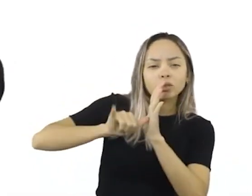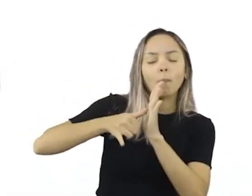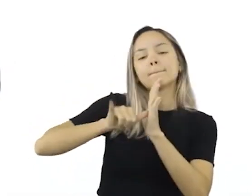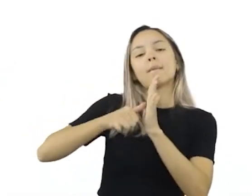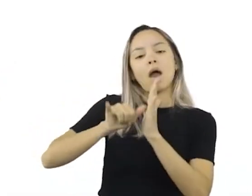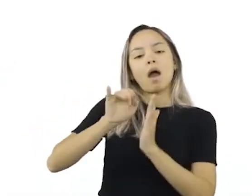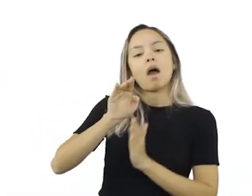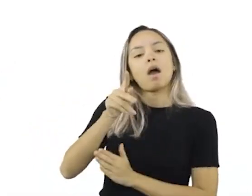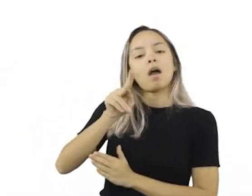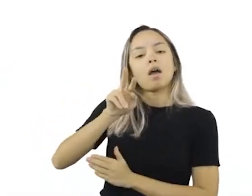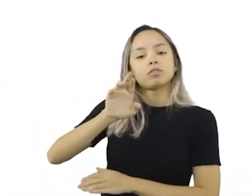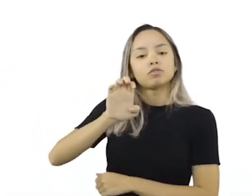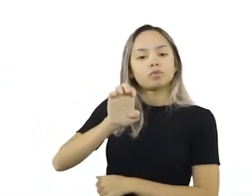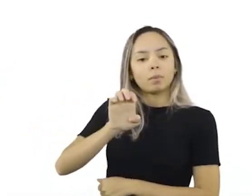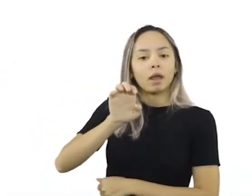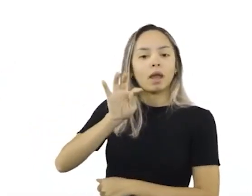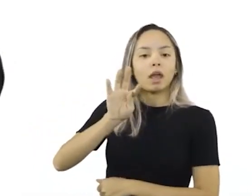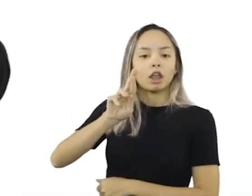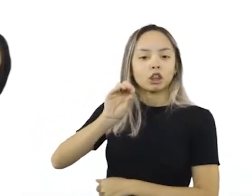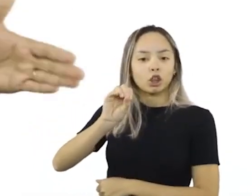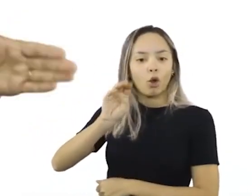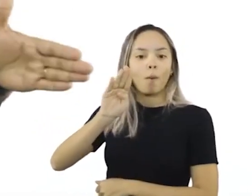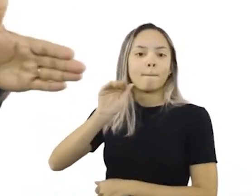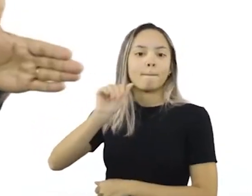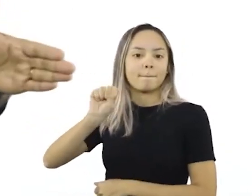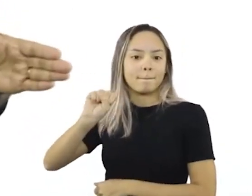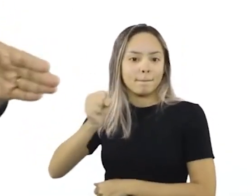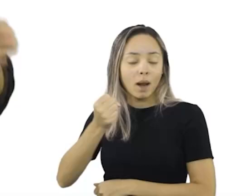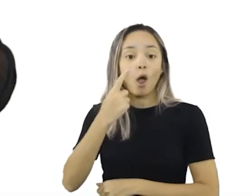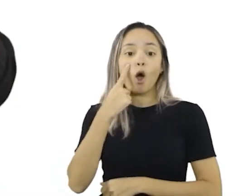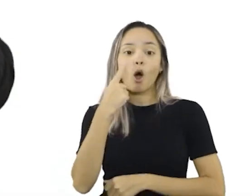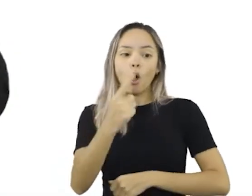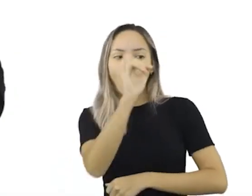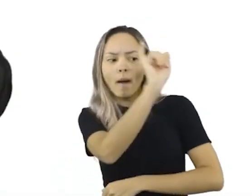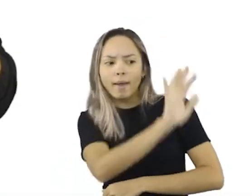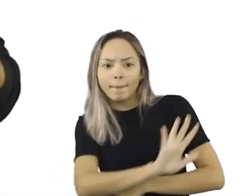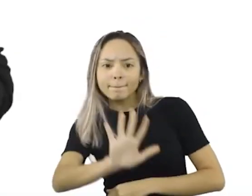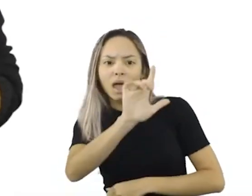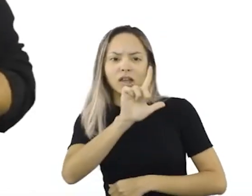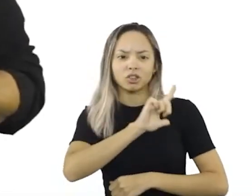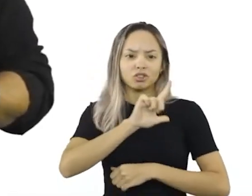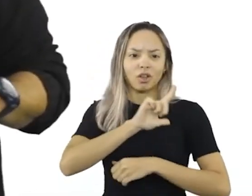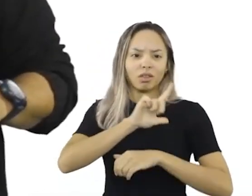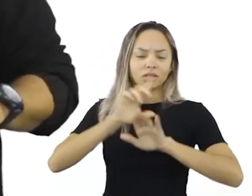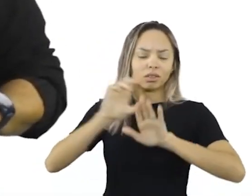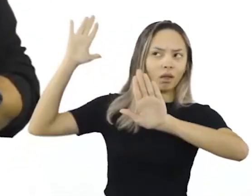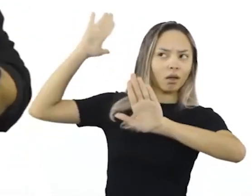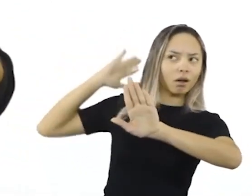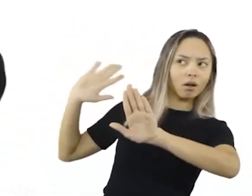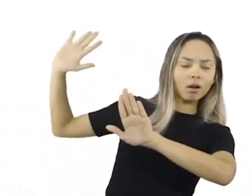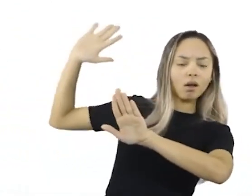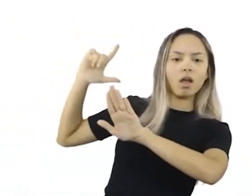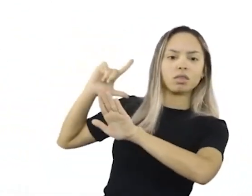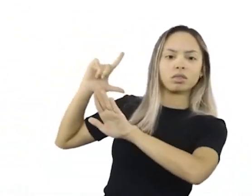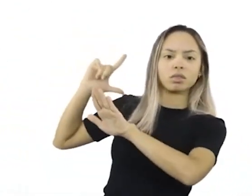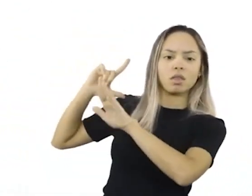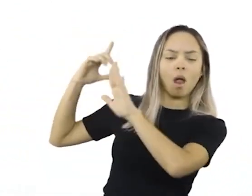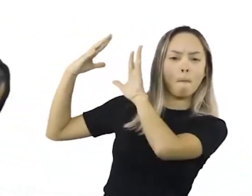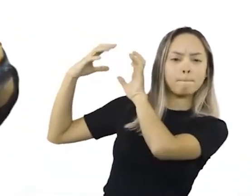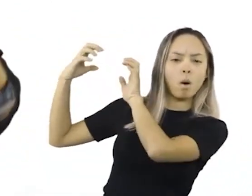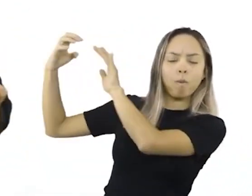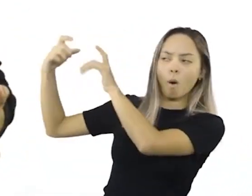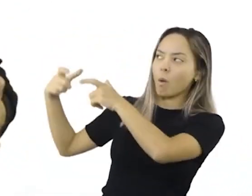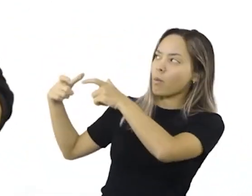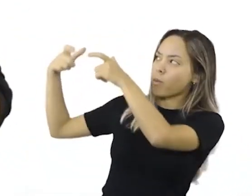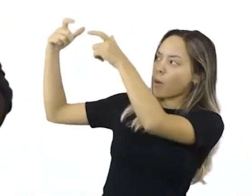imagem retratando um ambiente urbano, industrial, dá para ver ali as chaminés das fábricas, mas o que Tarsila